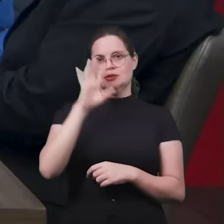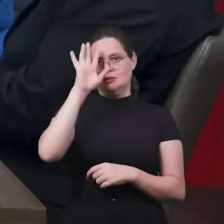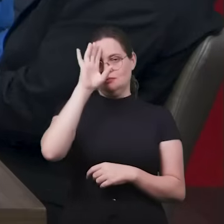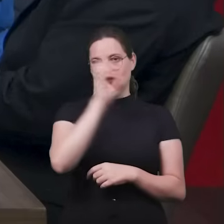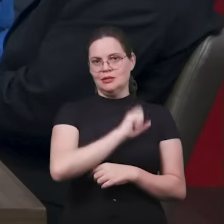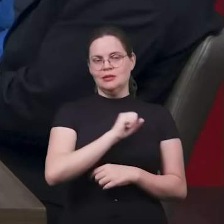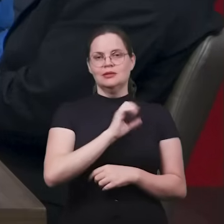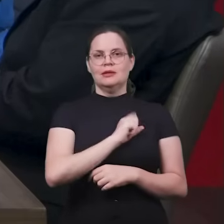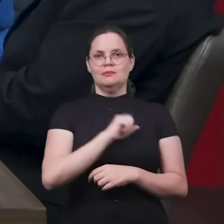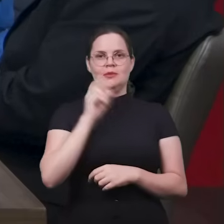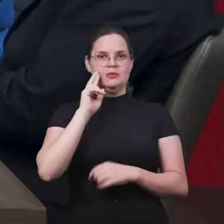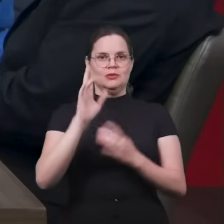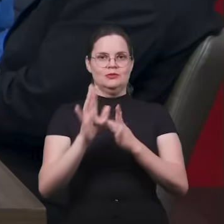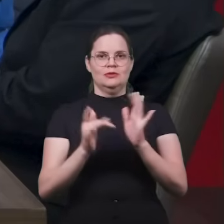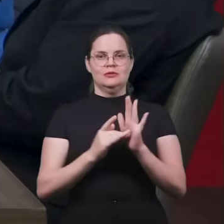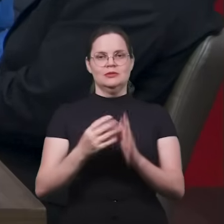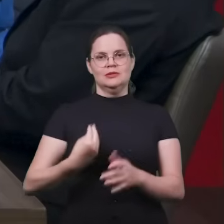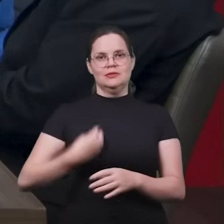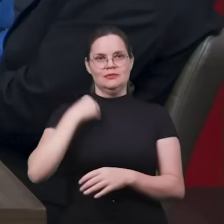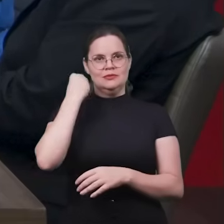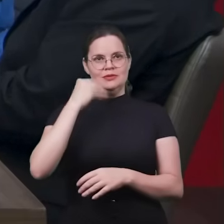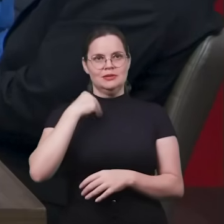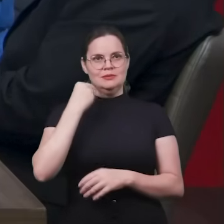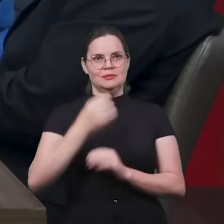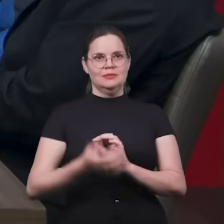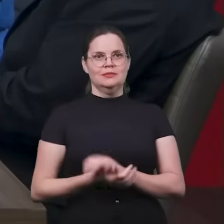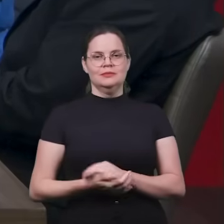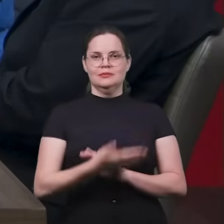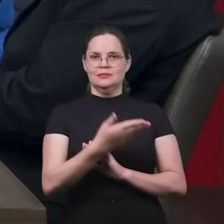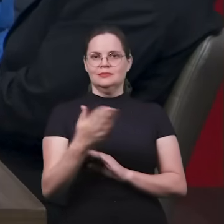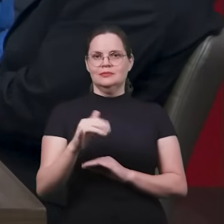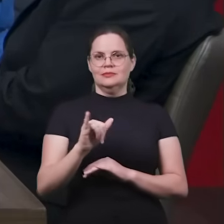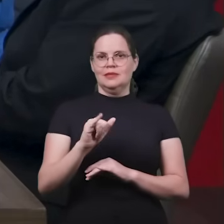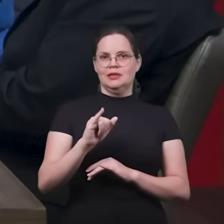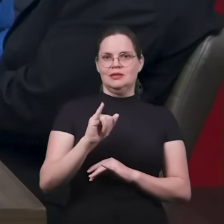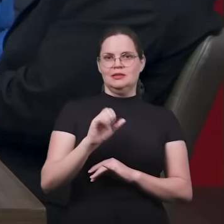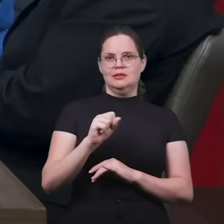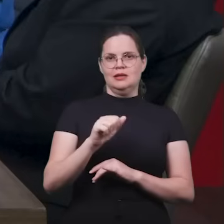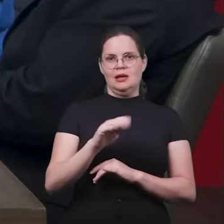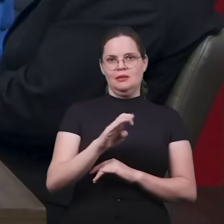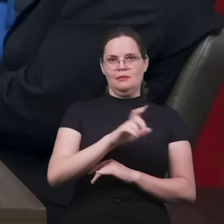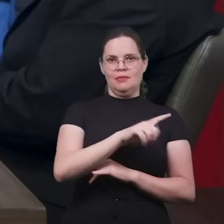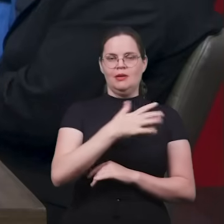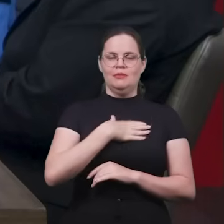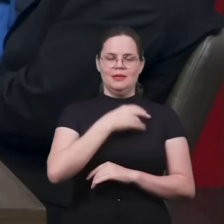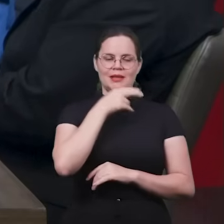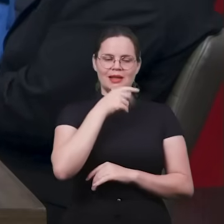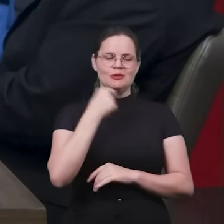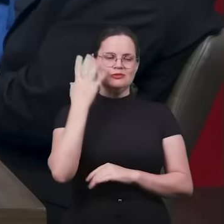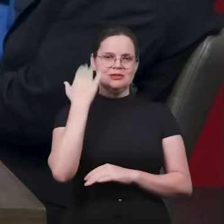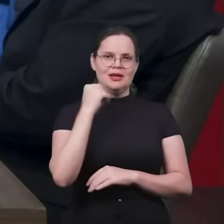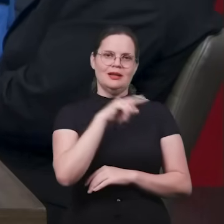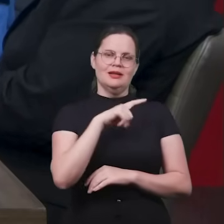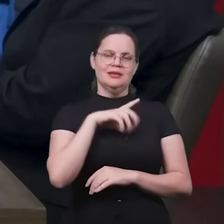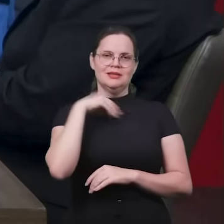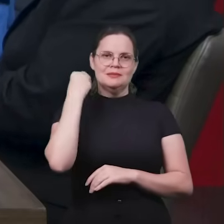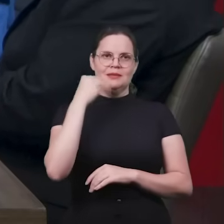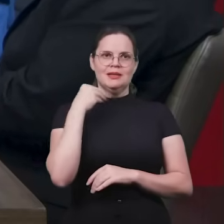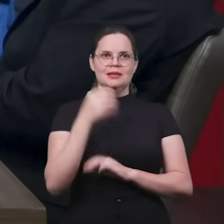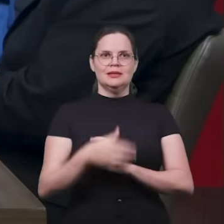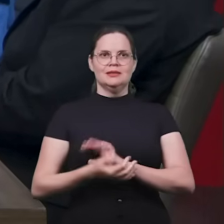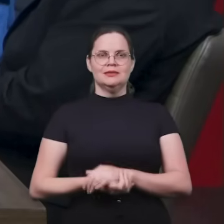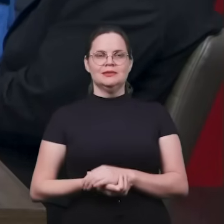Senhor e ter experiência, né? A Isabel, eu sei que ela tem experiência. O Senhor, né,